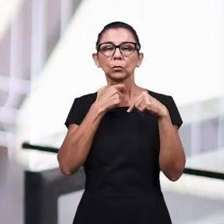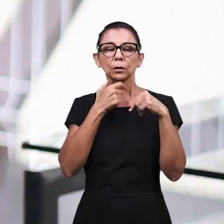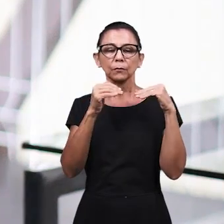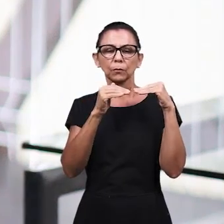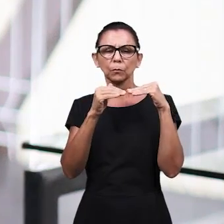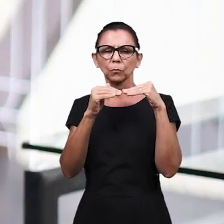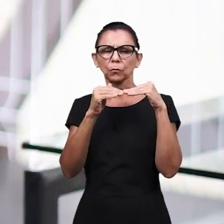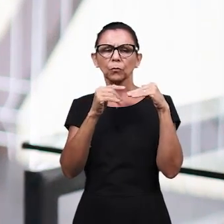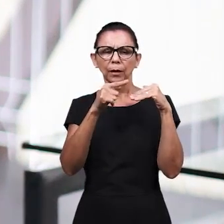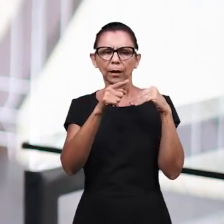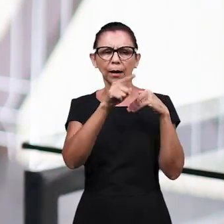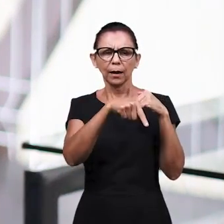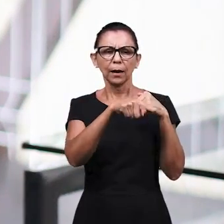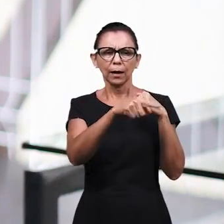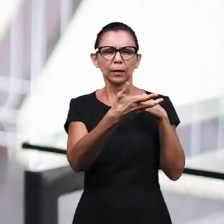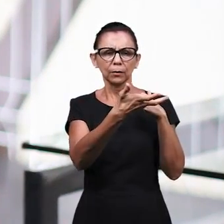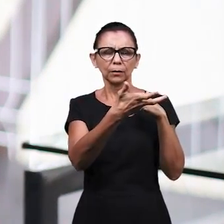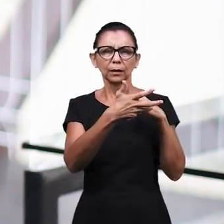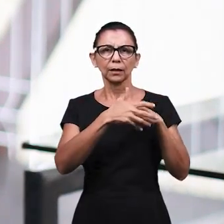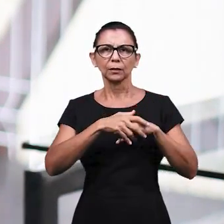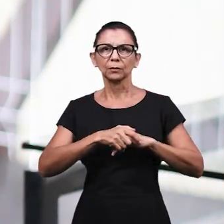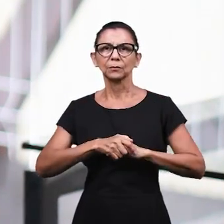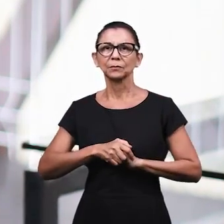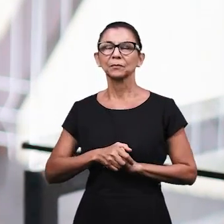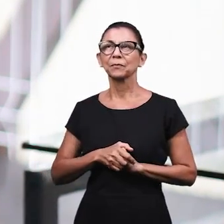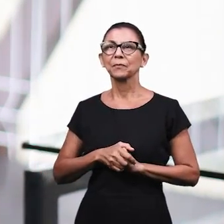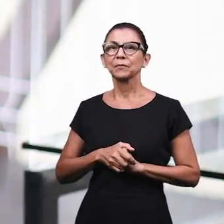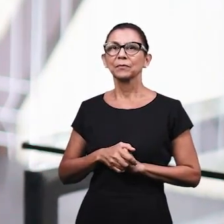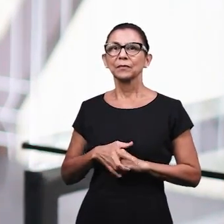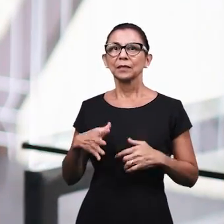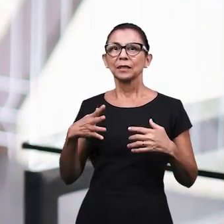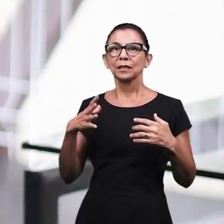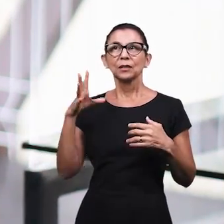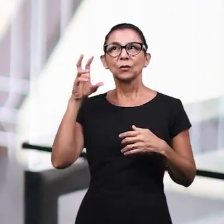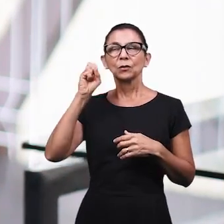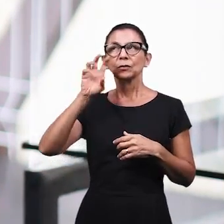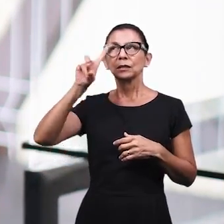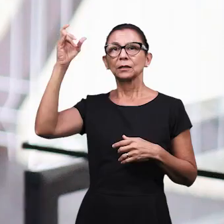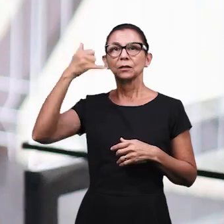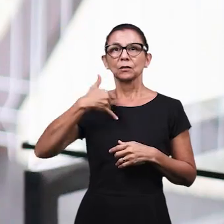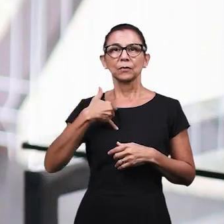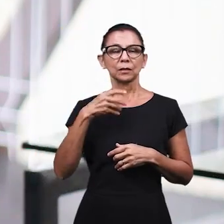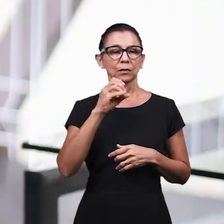nasceu a frase, né, que eu inicio falando, oi, tudo bom?